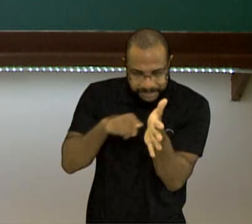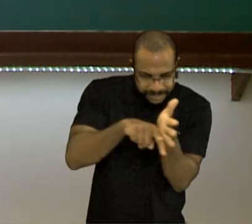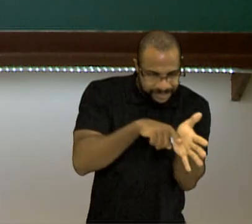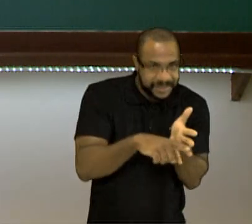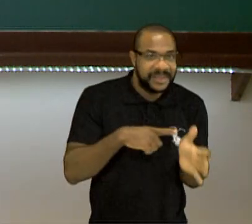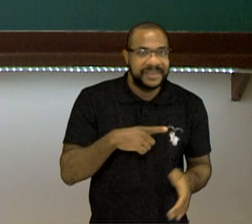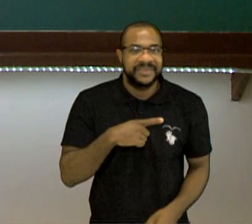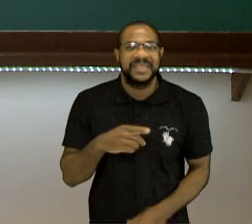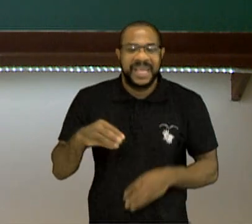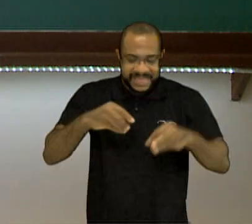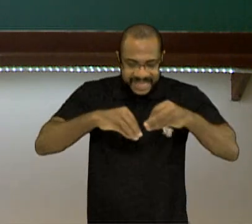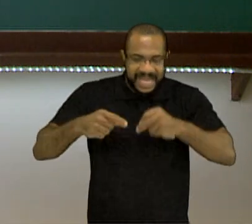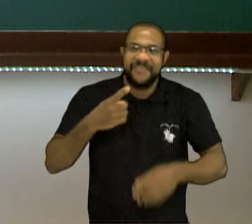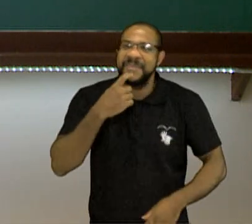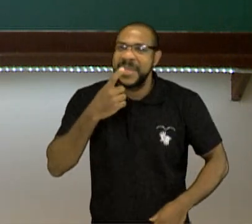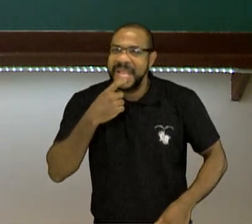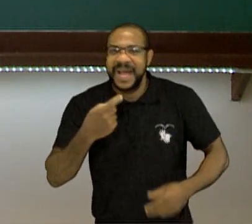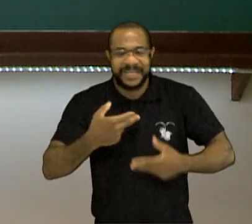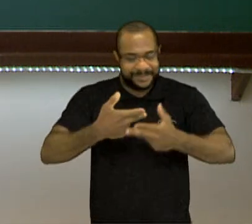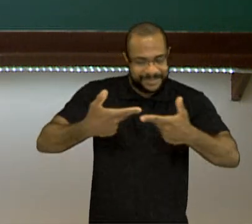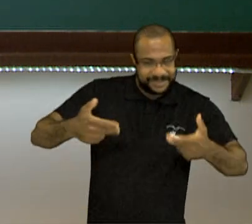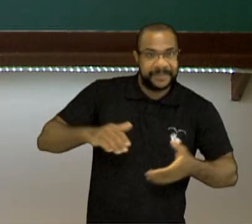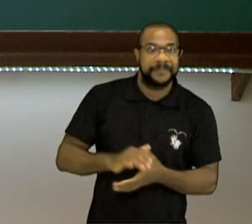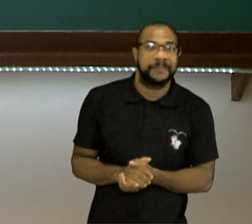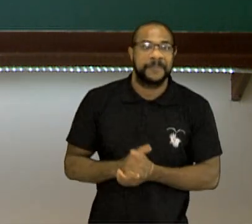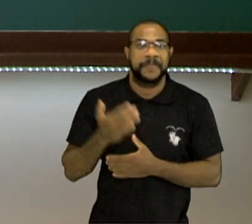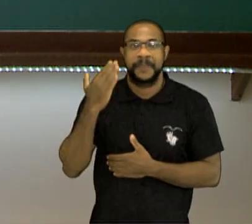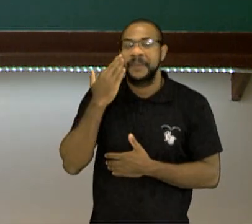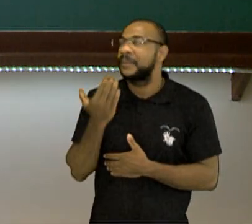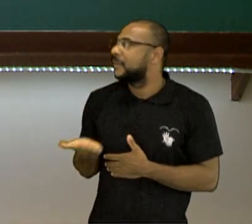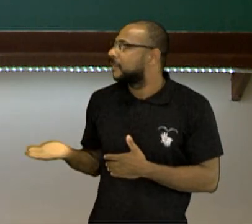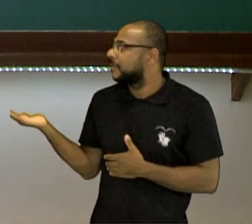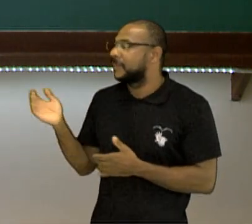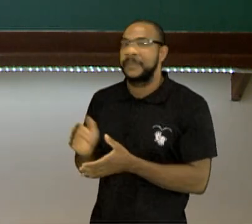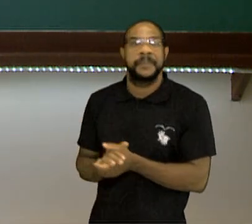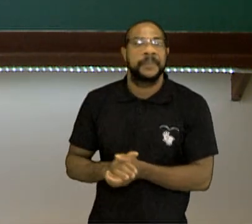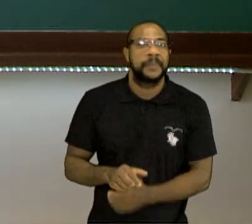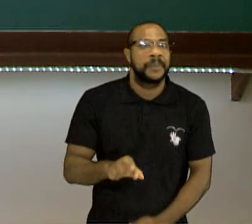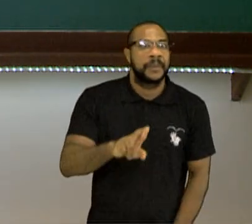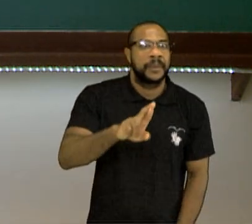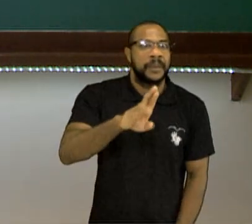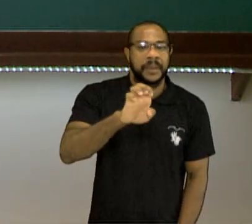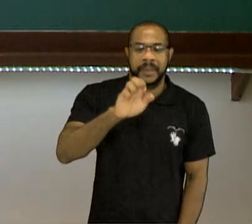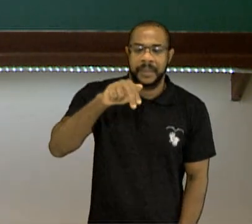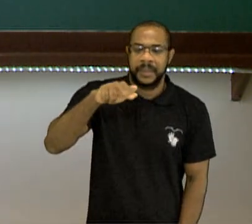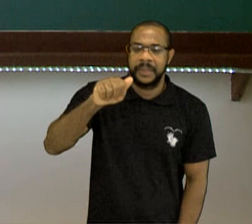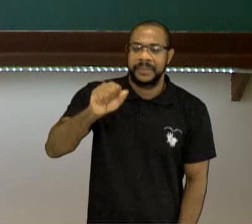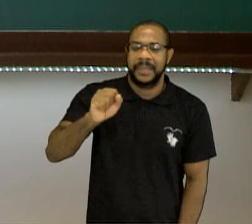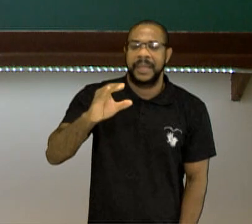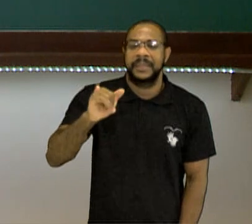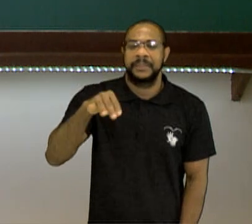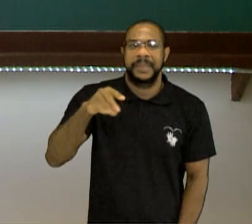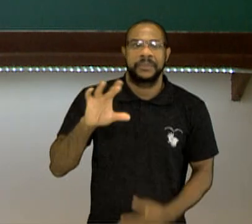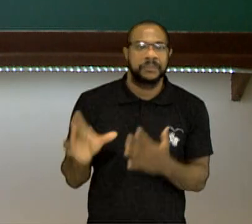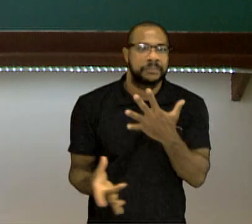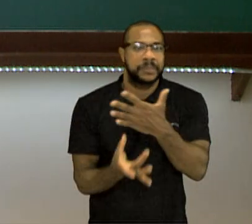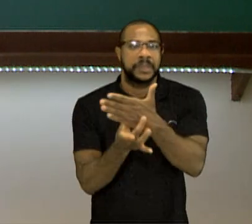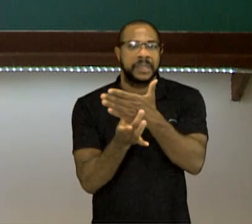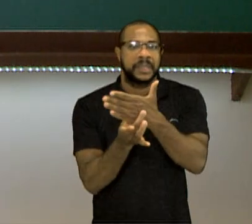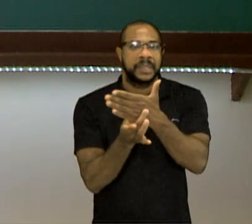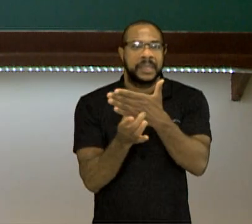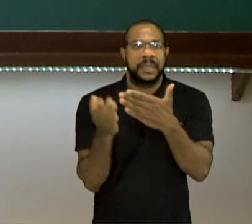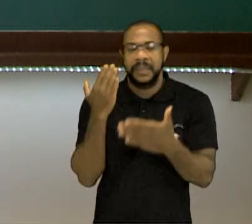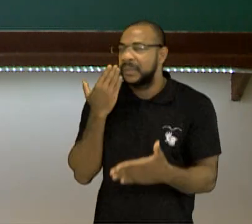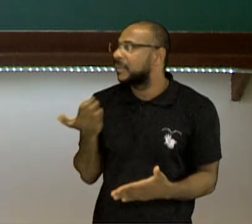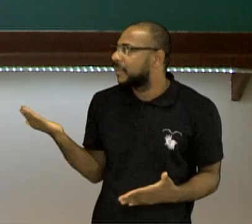avermelhadas, beleza? Renascimento, eu falei em renascimento, né? O que quer dizer o termo renascimento?